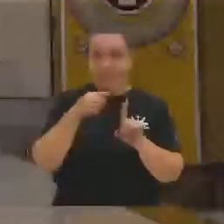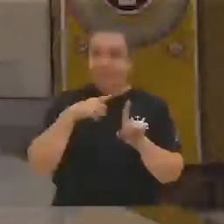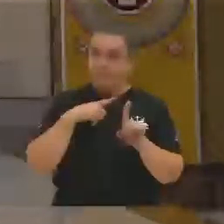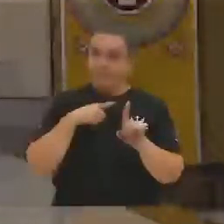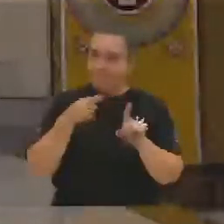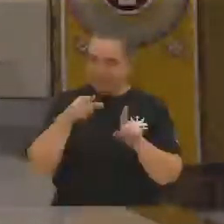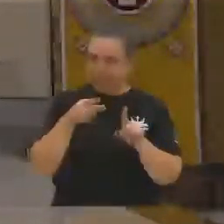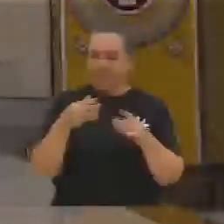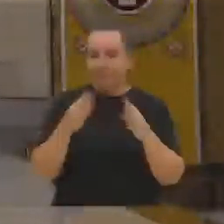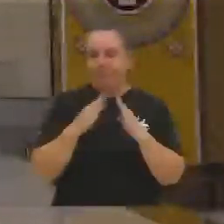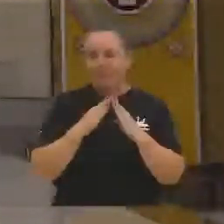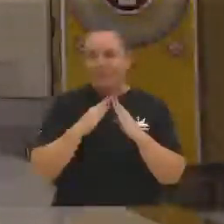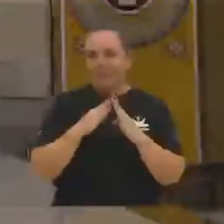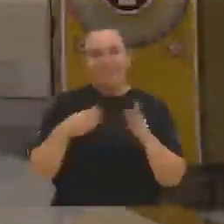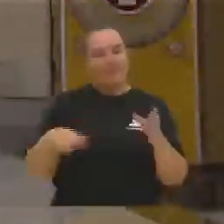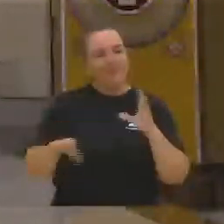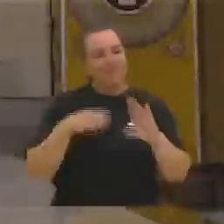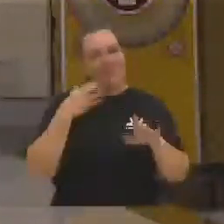Cantemos.